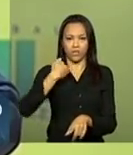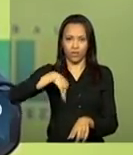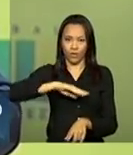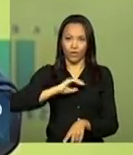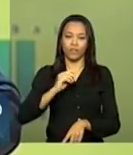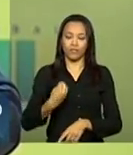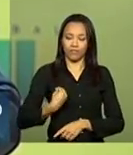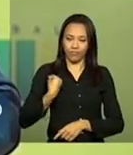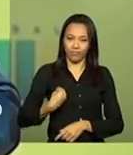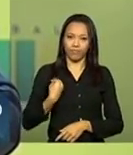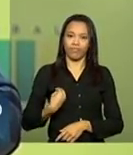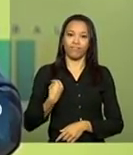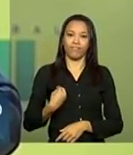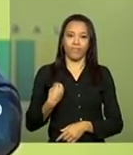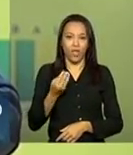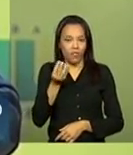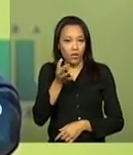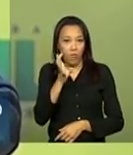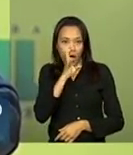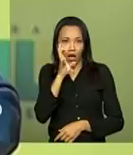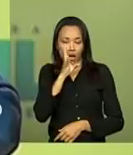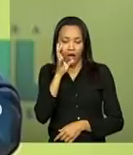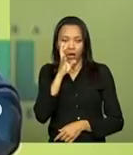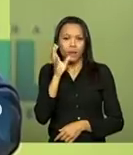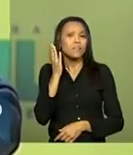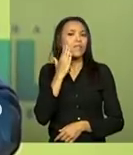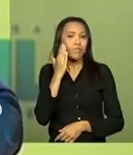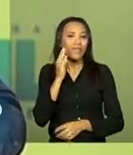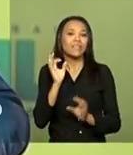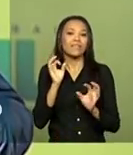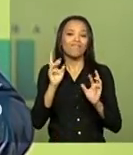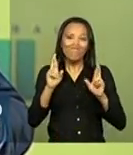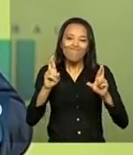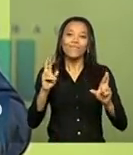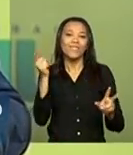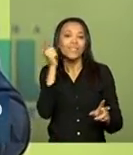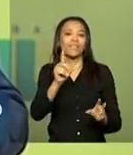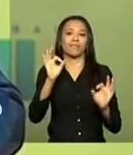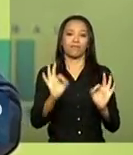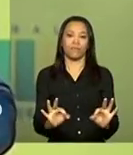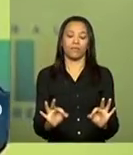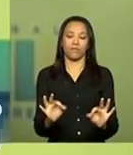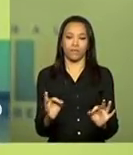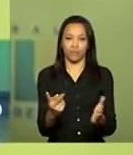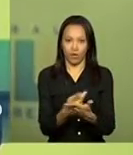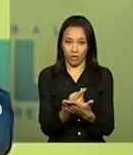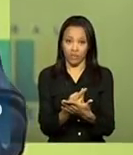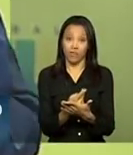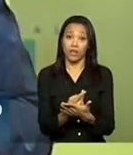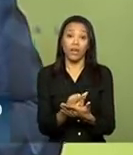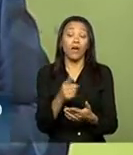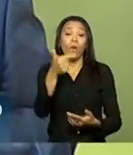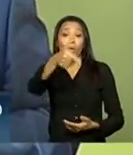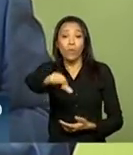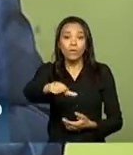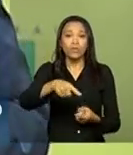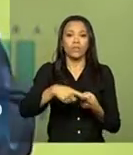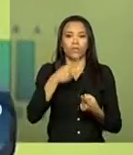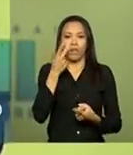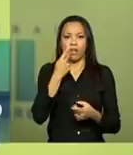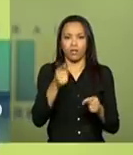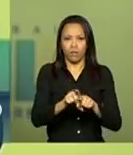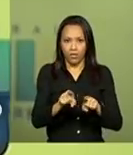aqui acompanhando de perto para que se realize. E não, como não poderia deixar de ser, eu queria fazer